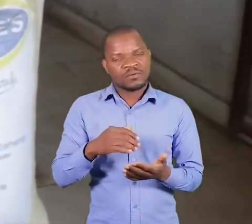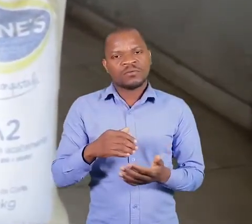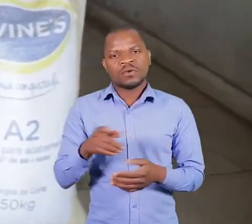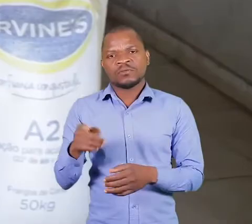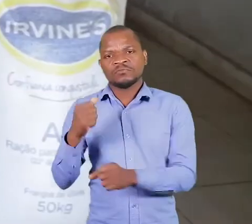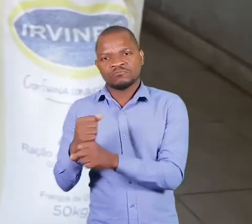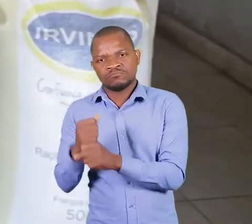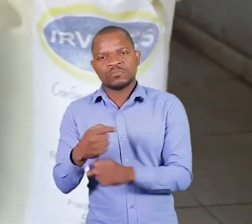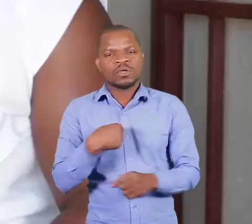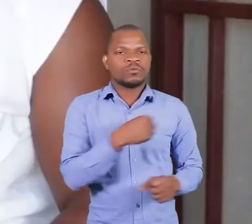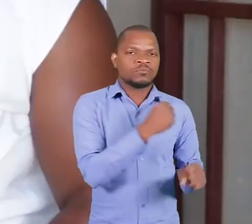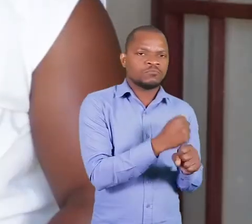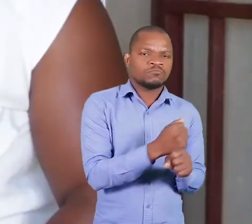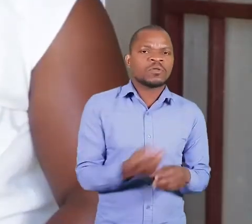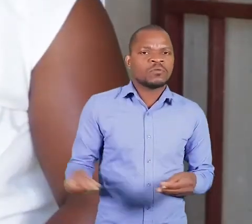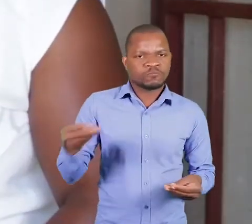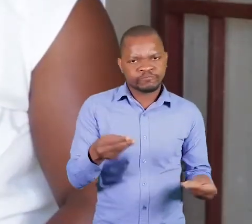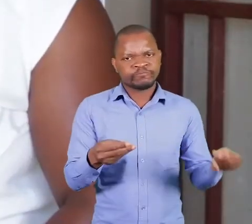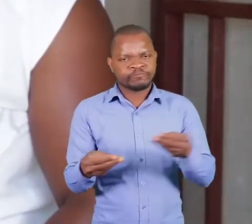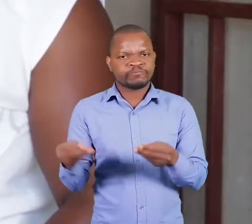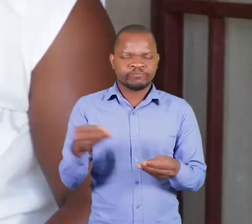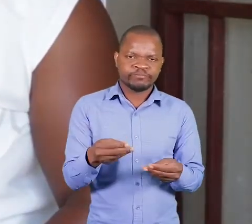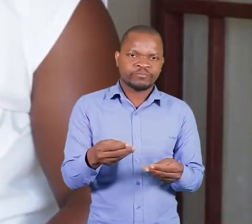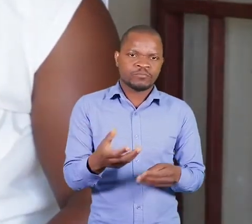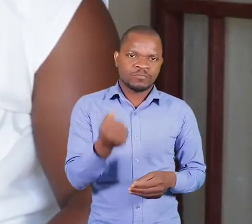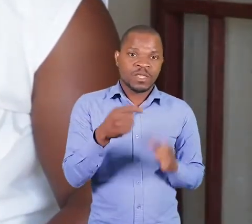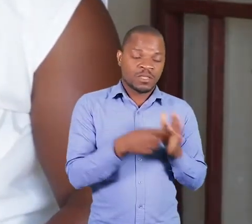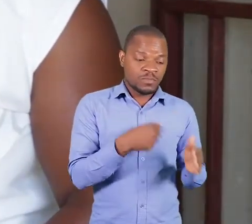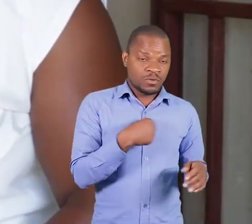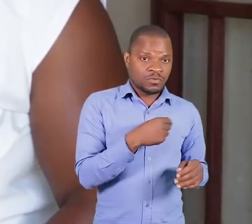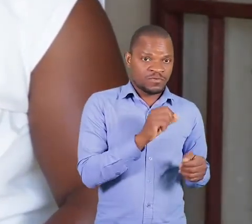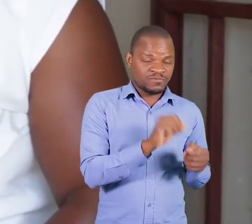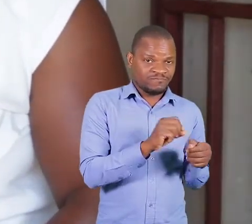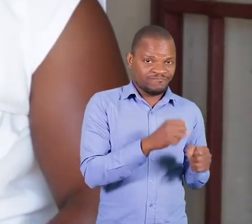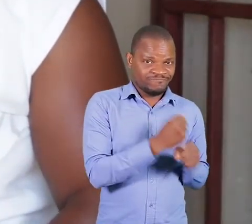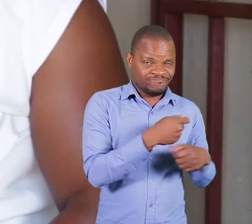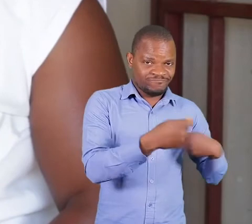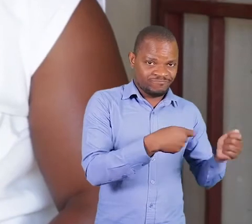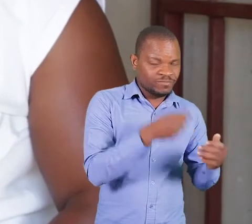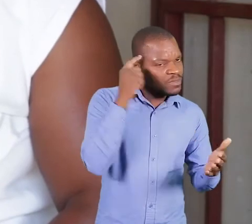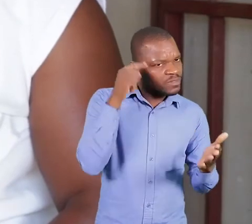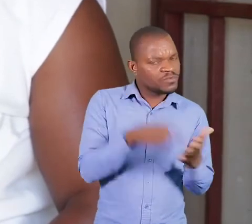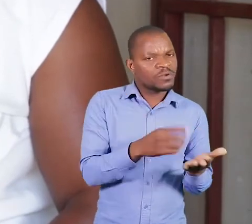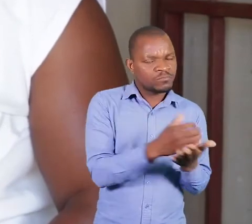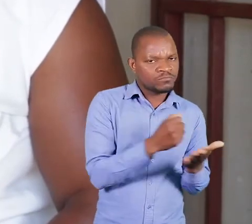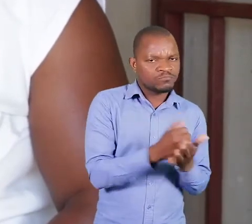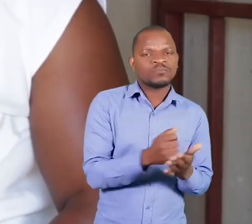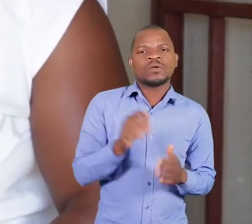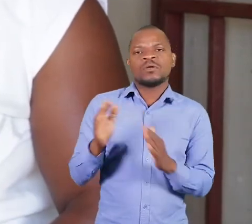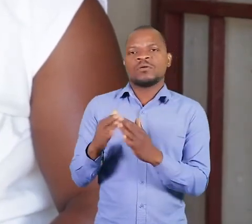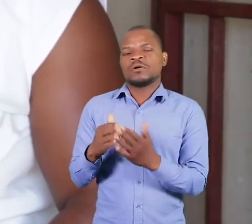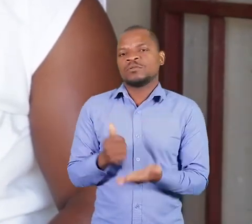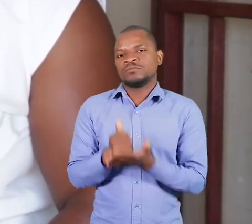Uma mão lava a outra, né? Assim que eu estou aqui, não vai faltar pão em casa para a